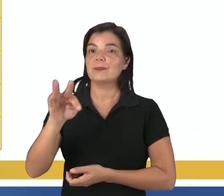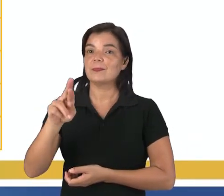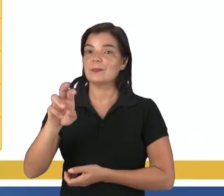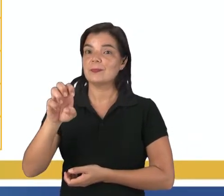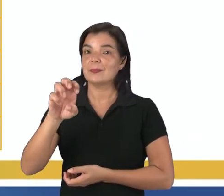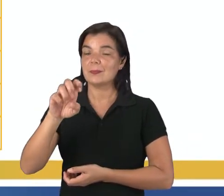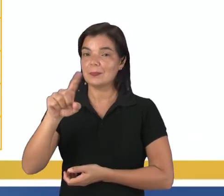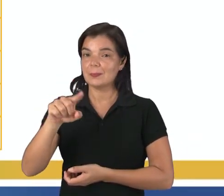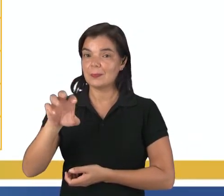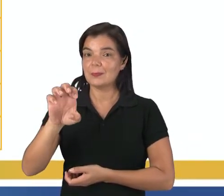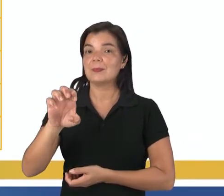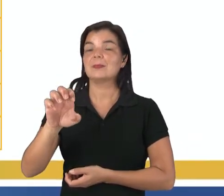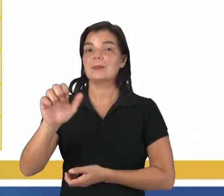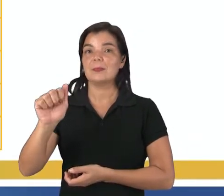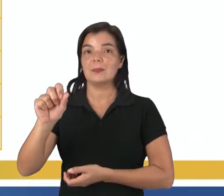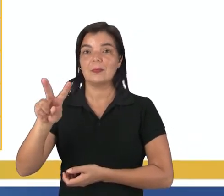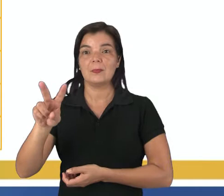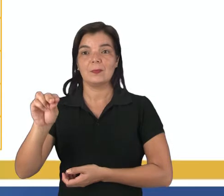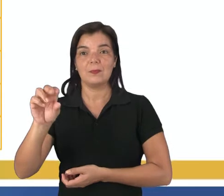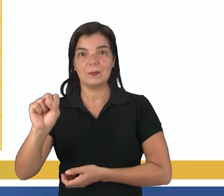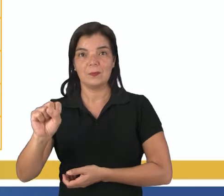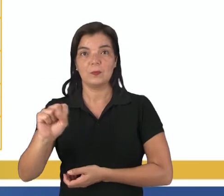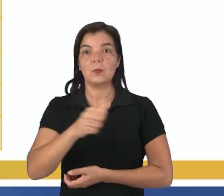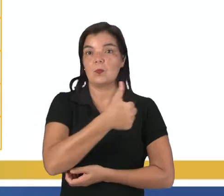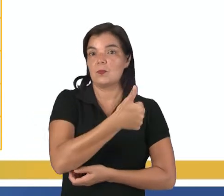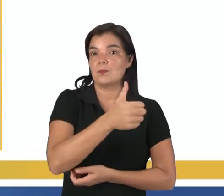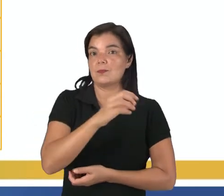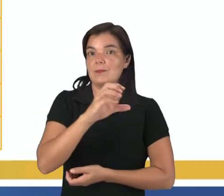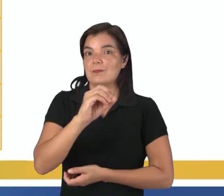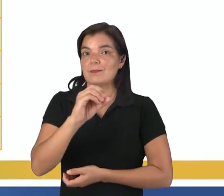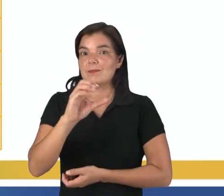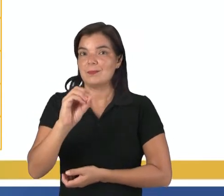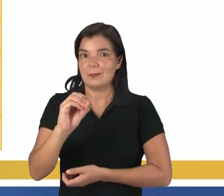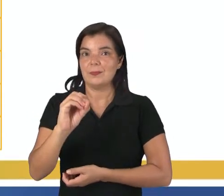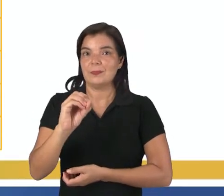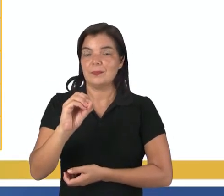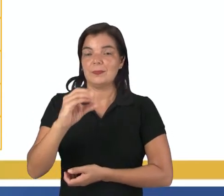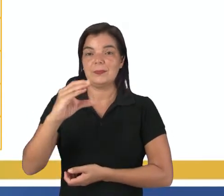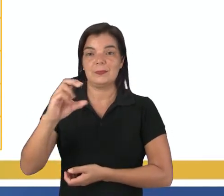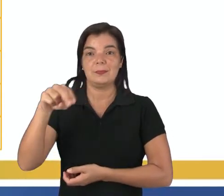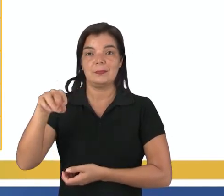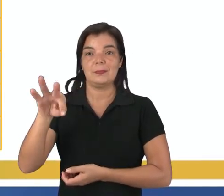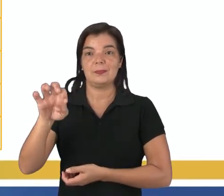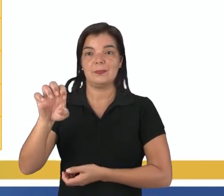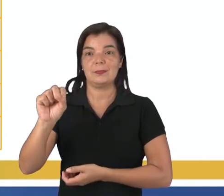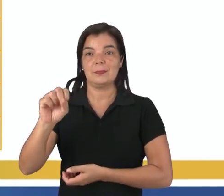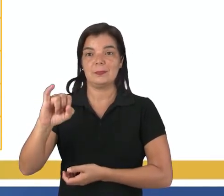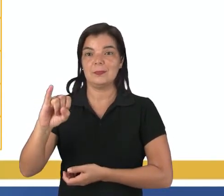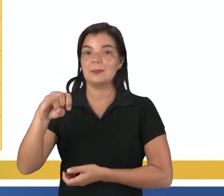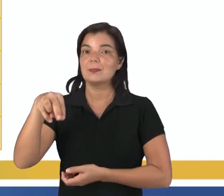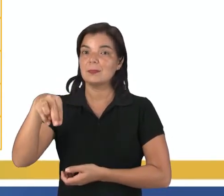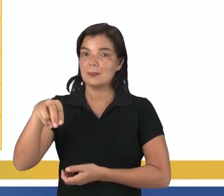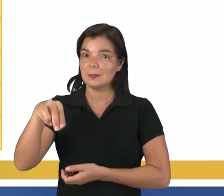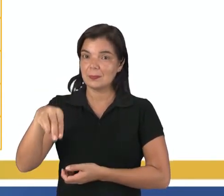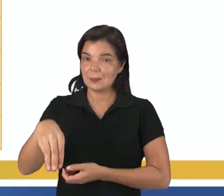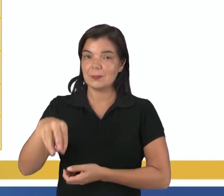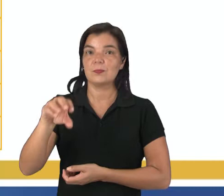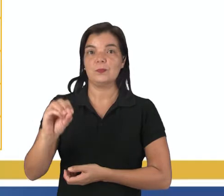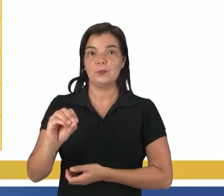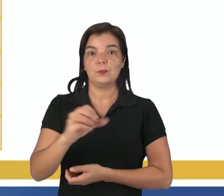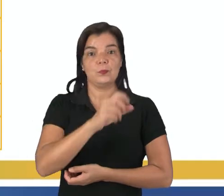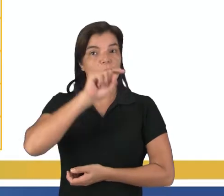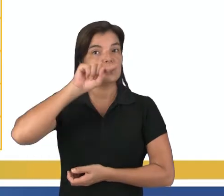for 13, lemos trezeavos. Quando for 100, lemos centésimo. E quando